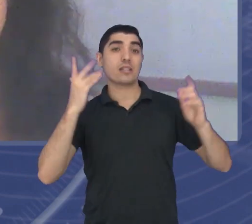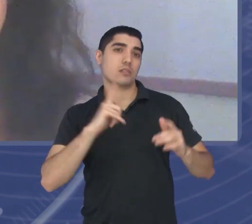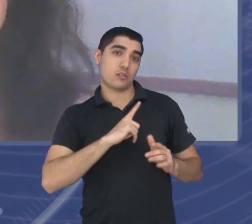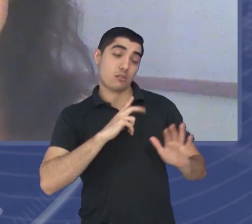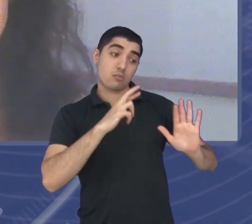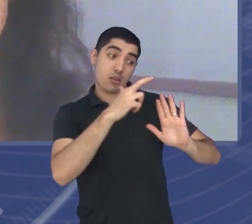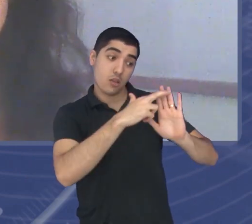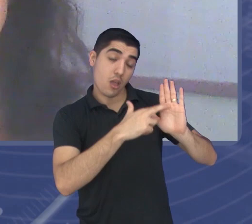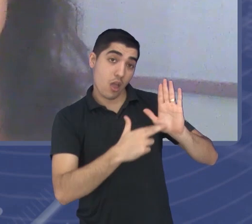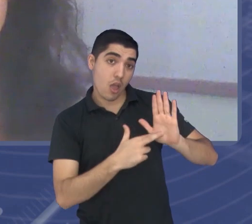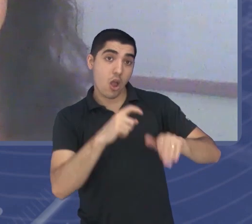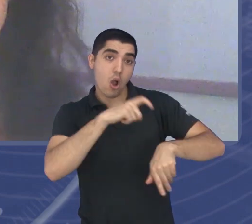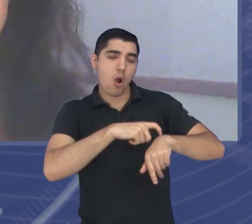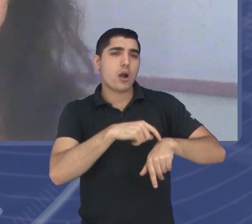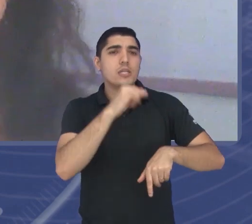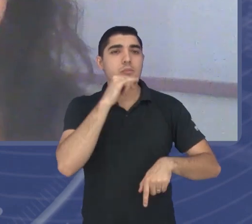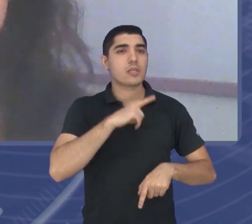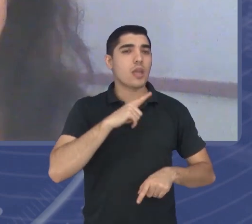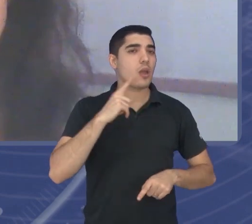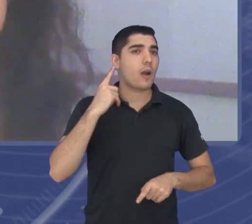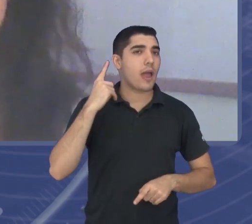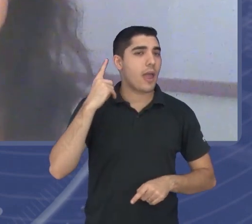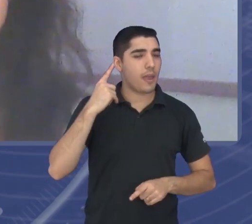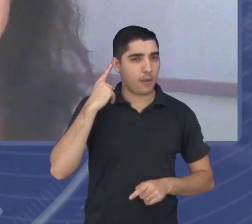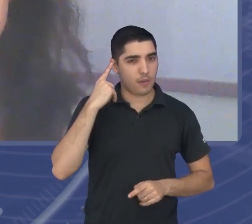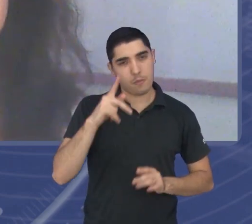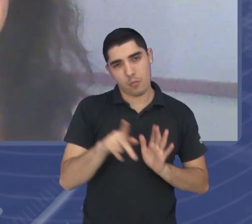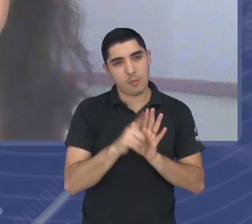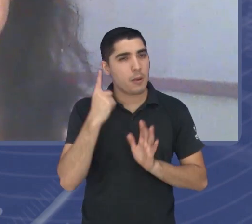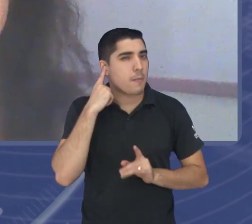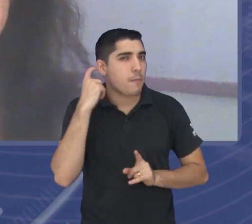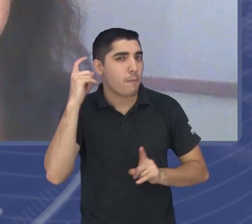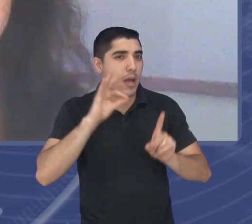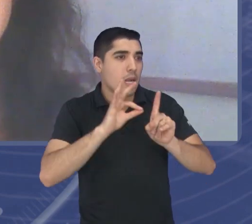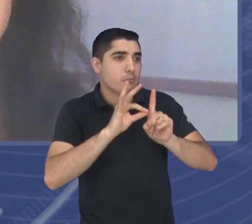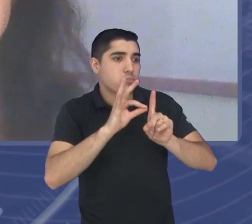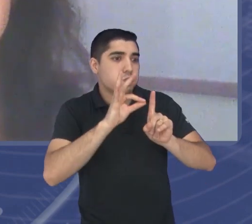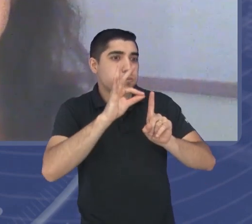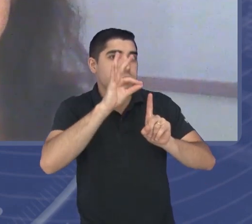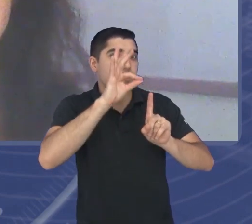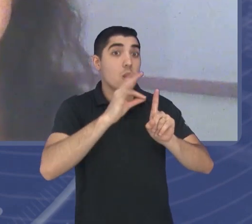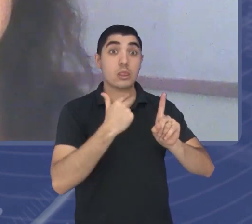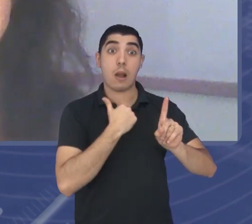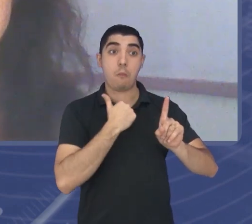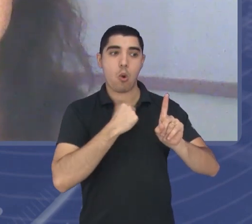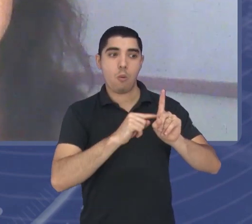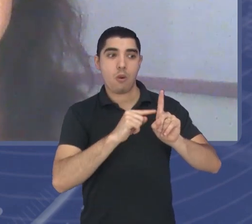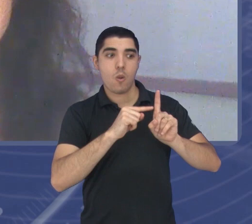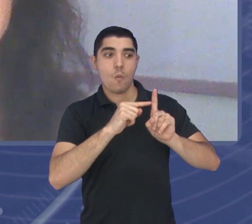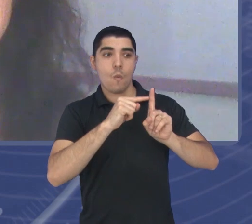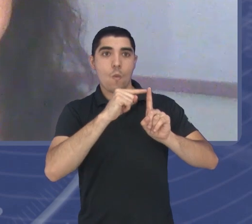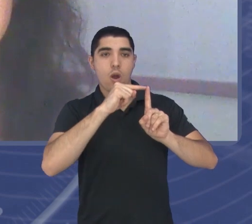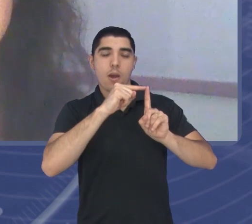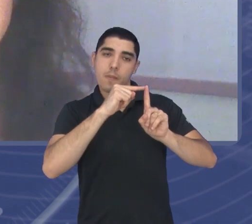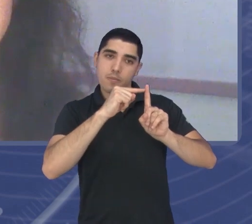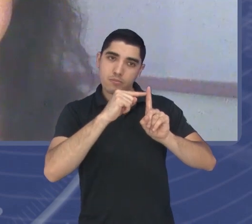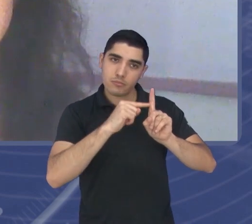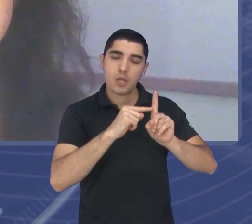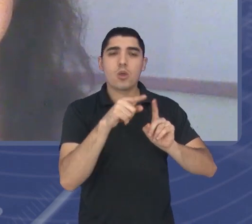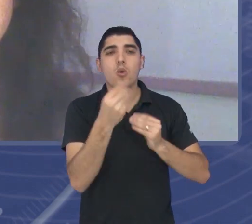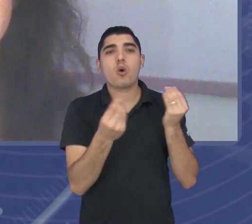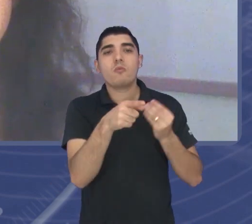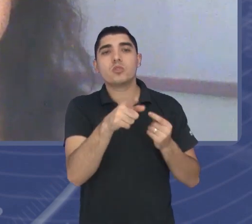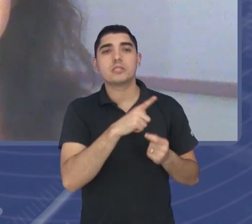tem a questão dos decibéis, né, que não pode ultrapassar. Como que vocês gerenciam isso aqui na nossa região?